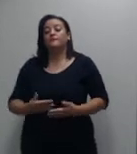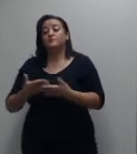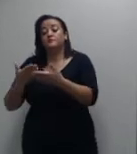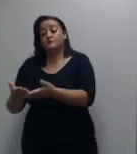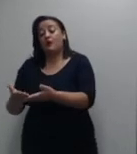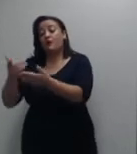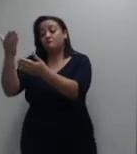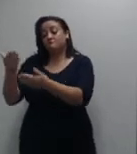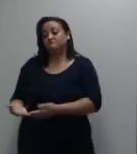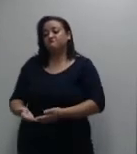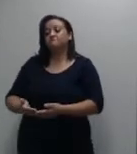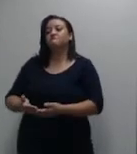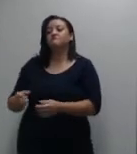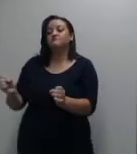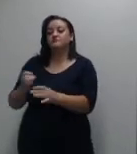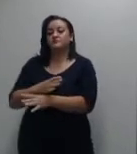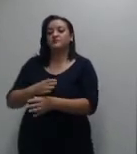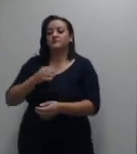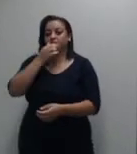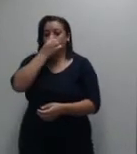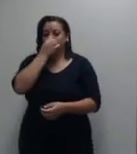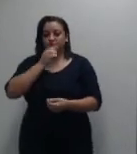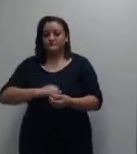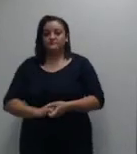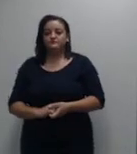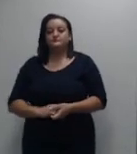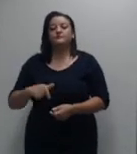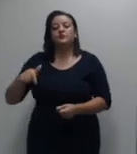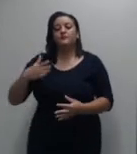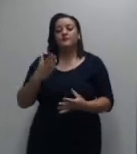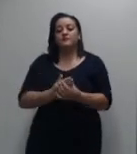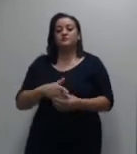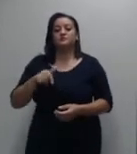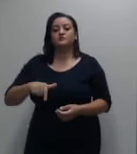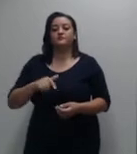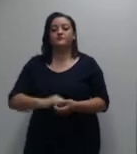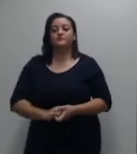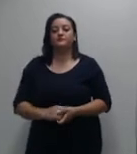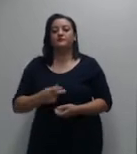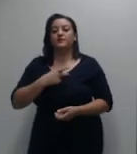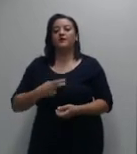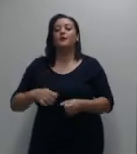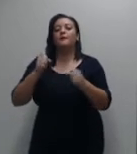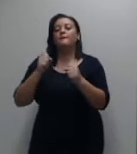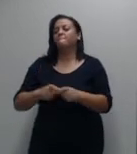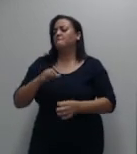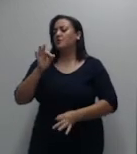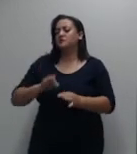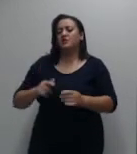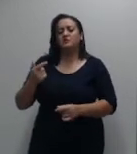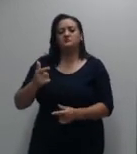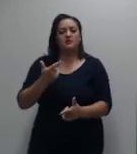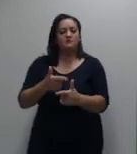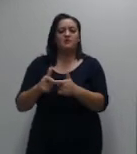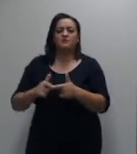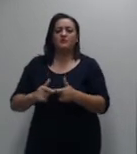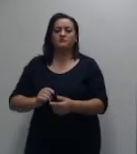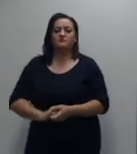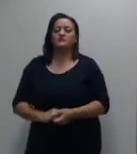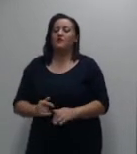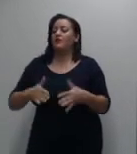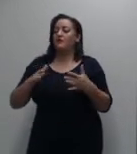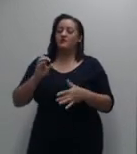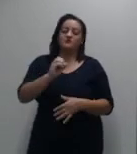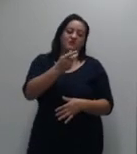ler esse eu tô tirando o que direito acelera esse processo playback pode julgar não há problema A então